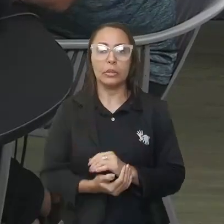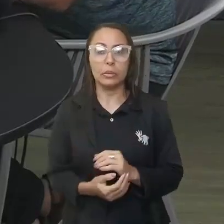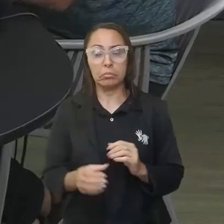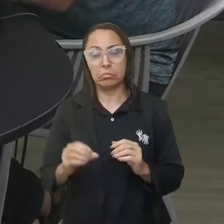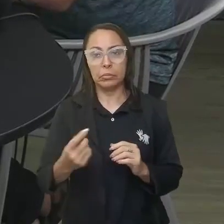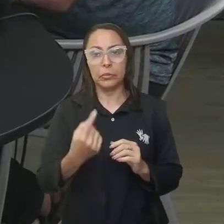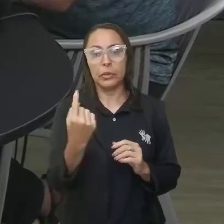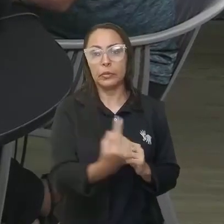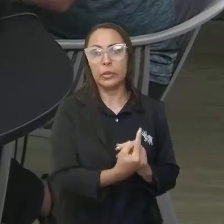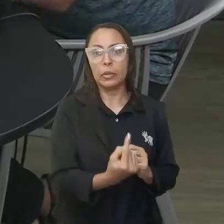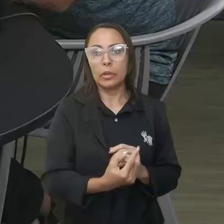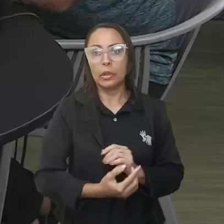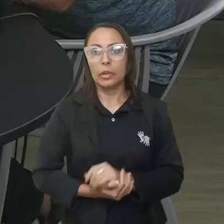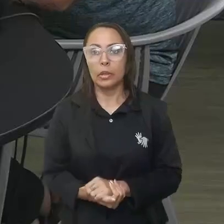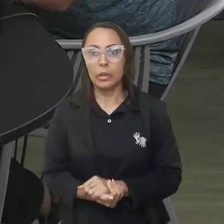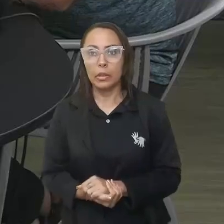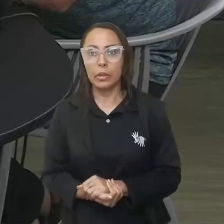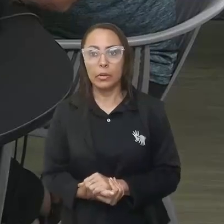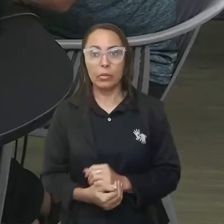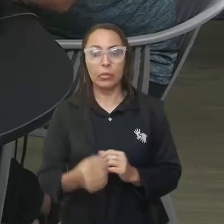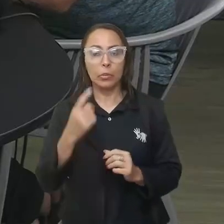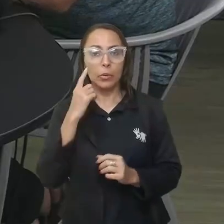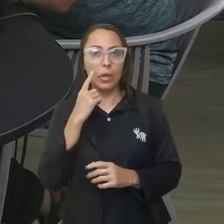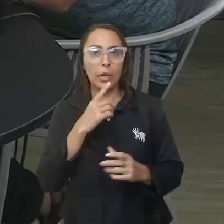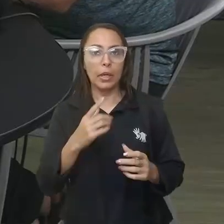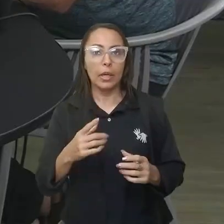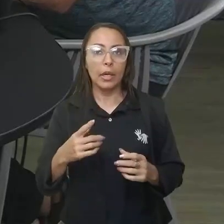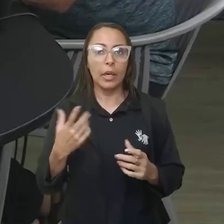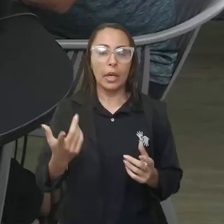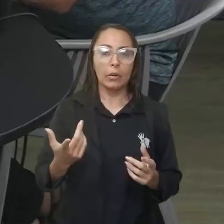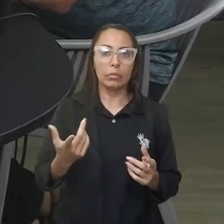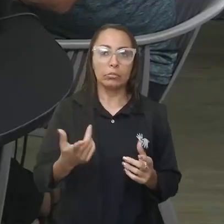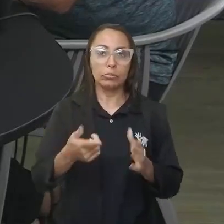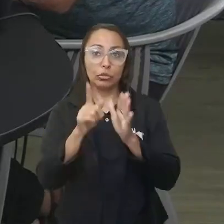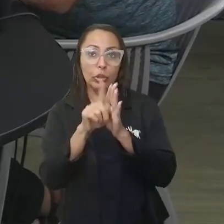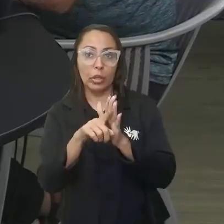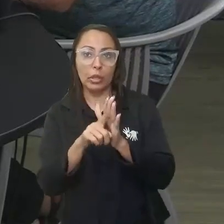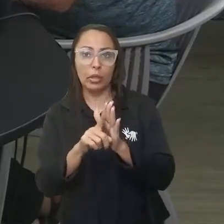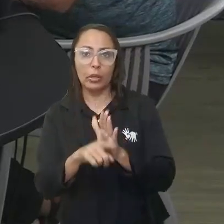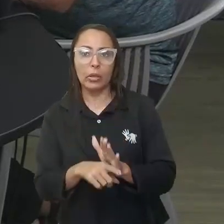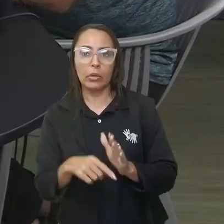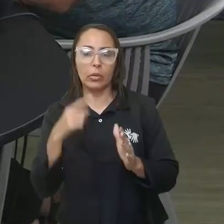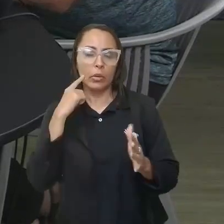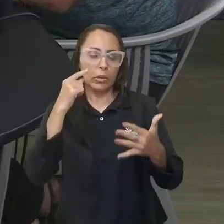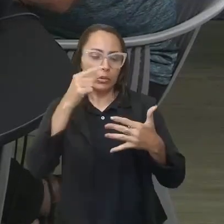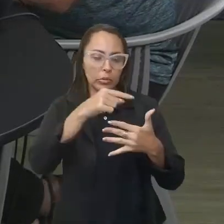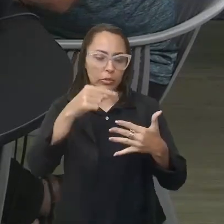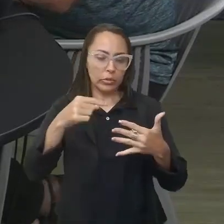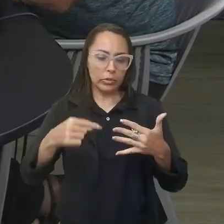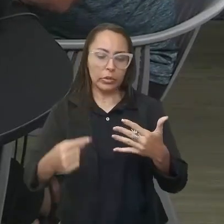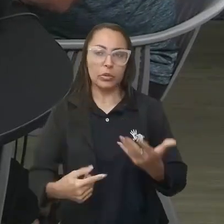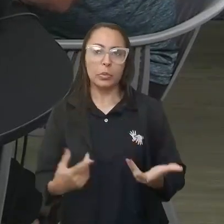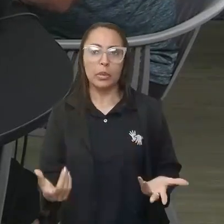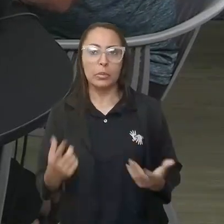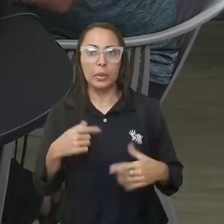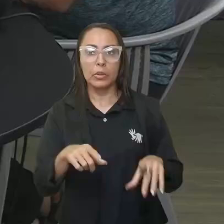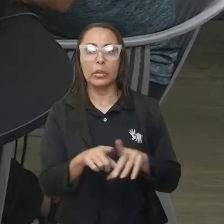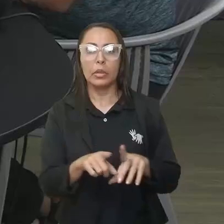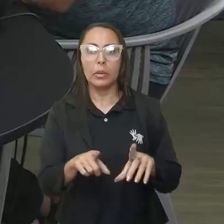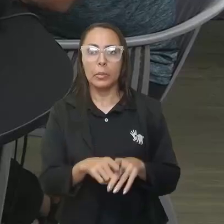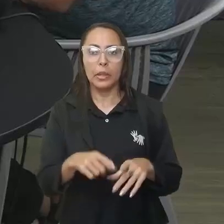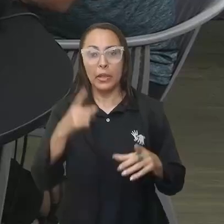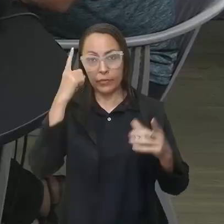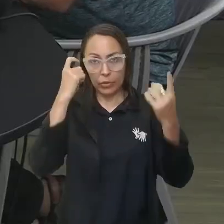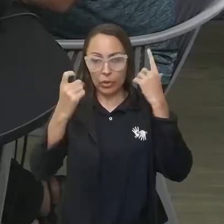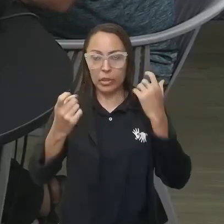individualmente. Como é que vocês veem essa questão da sexualidade, do gênero, em todos os seus aspectos, mas também a questão da